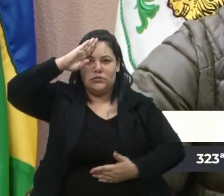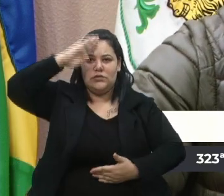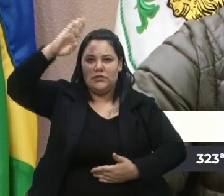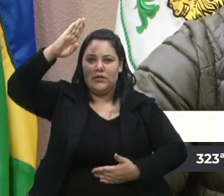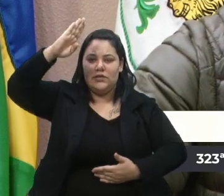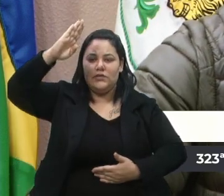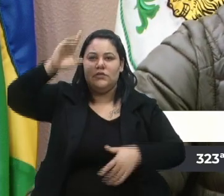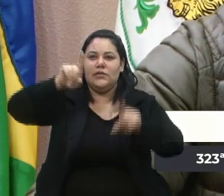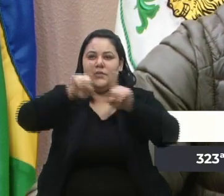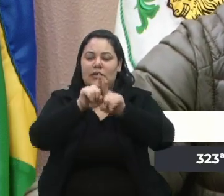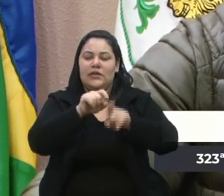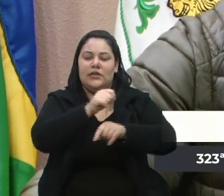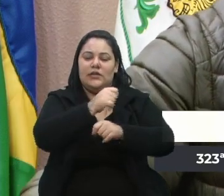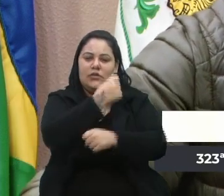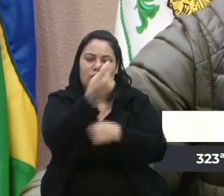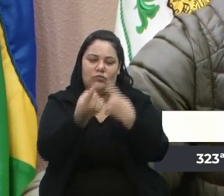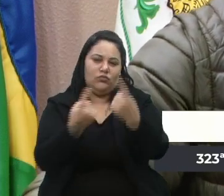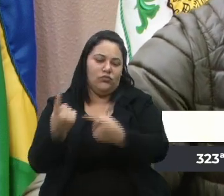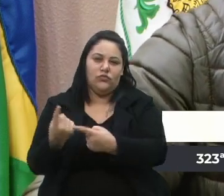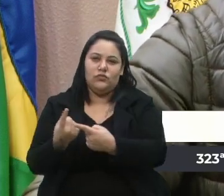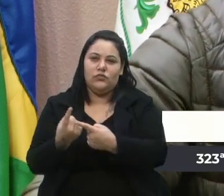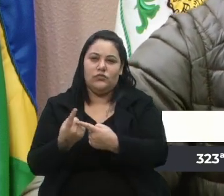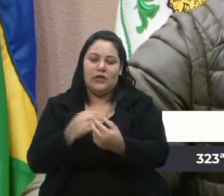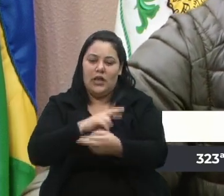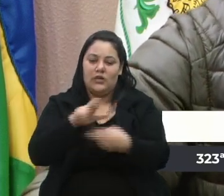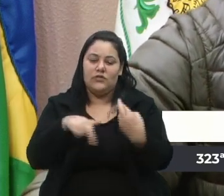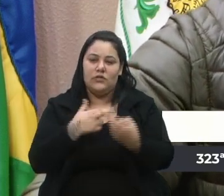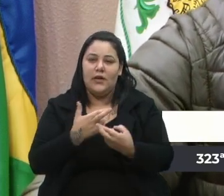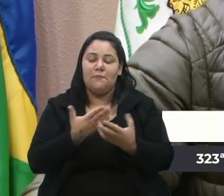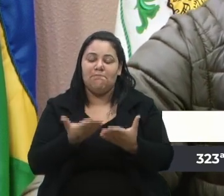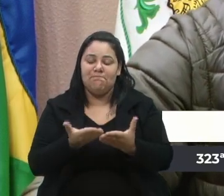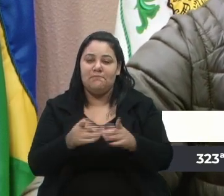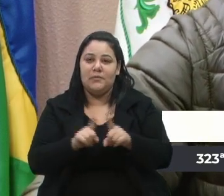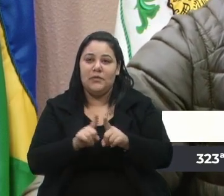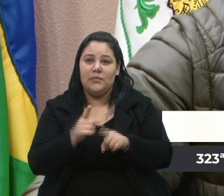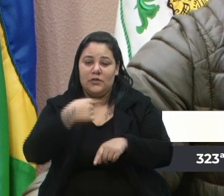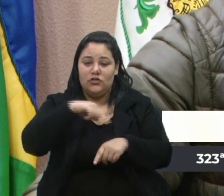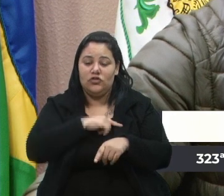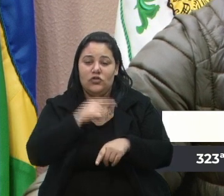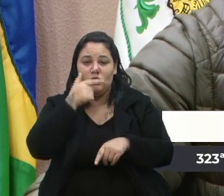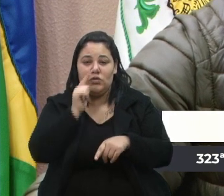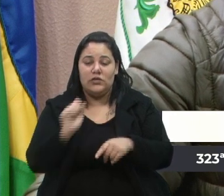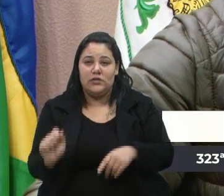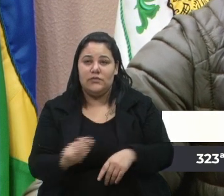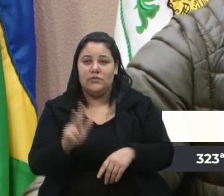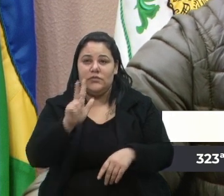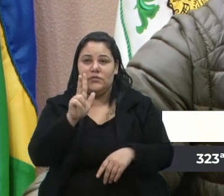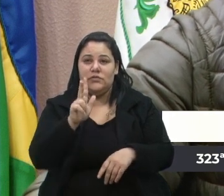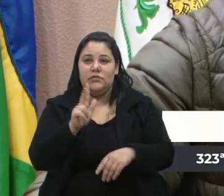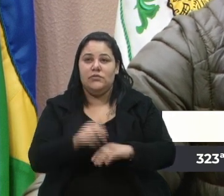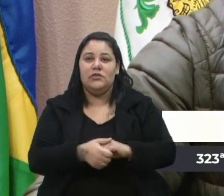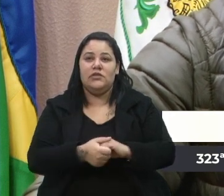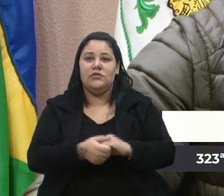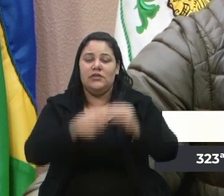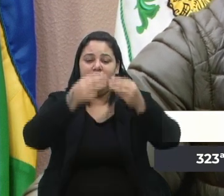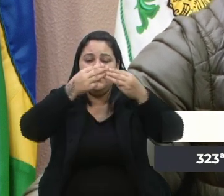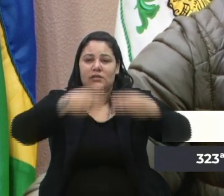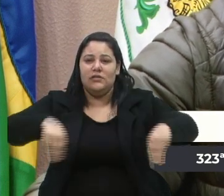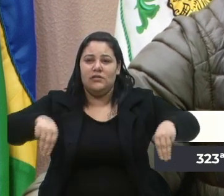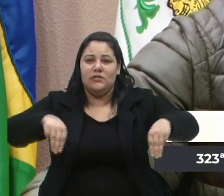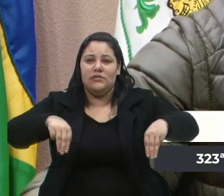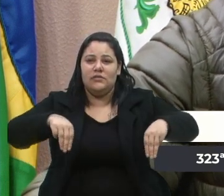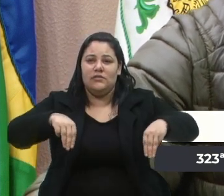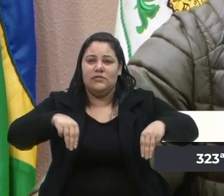alguns eventos em específico relativo a FEB para que a gente consiga dar uma revitalizada no Museu da FEB Então nesse